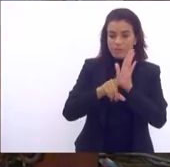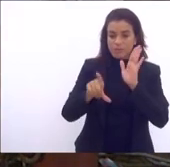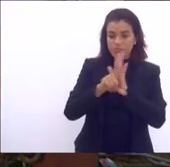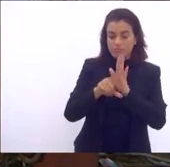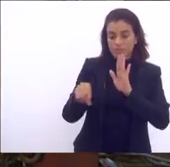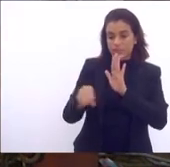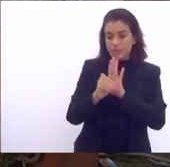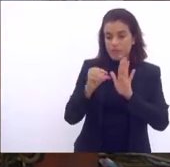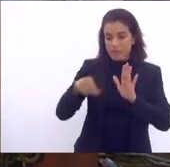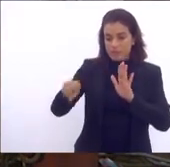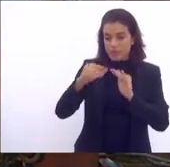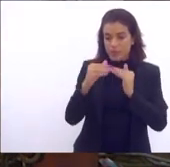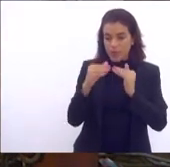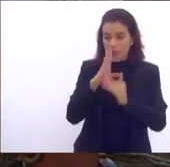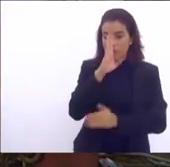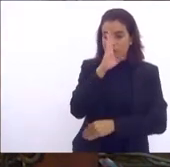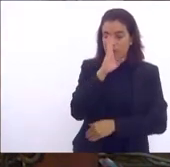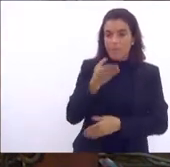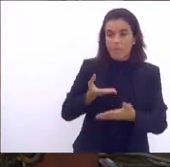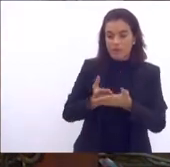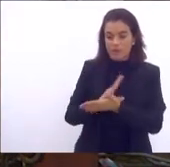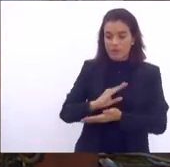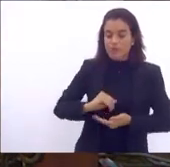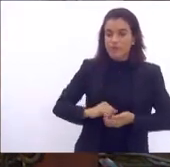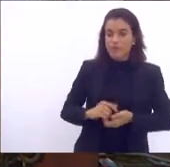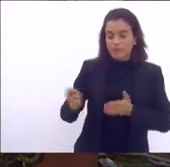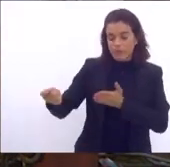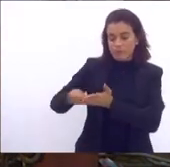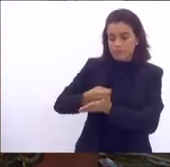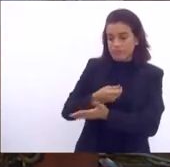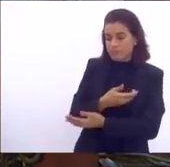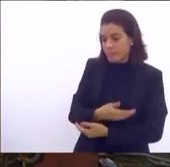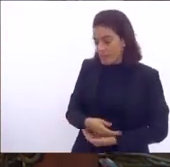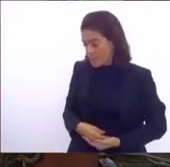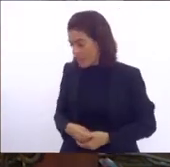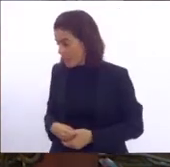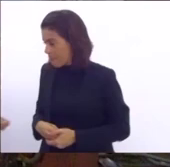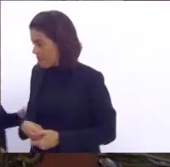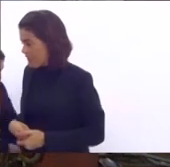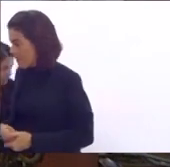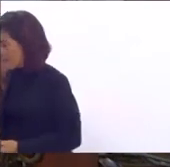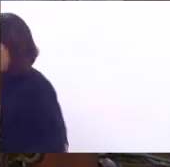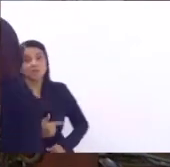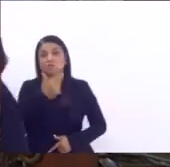estão. Aprovado. Vai a redação do vencido para a segunda discussão.